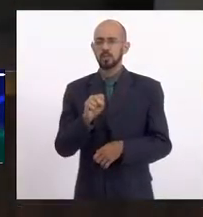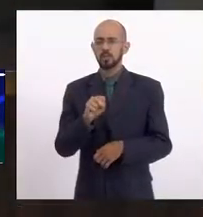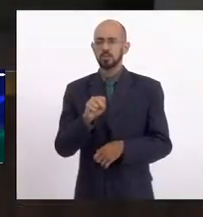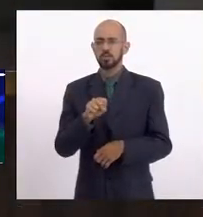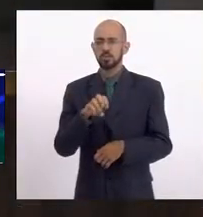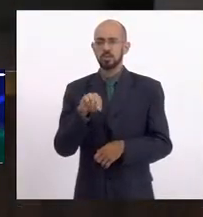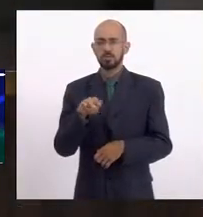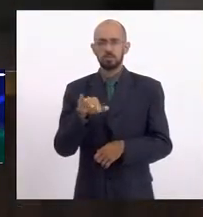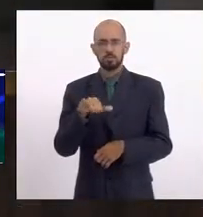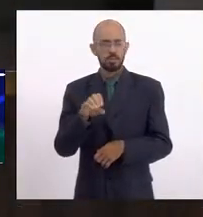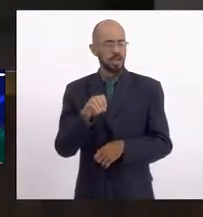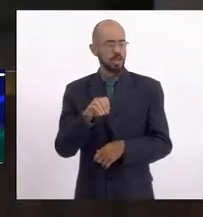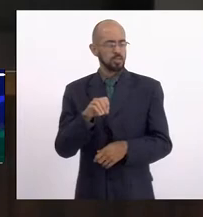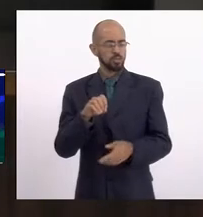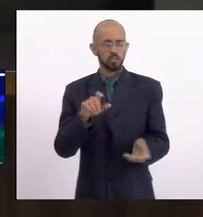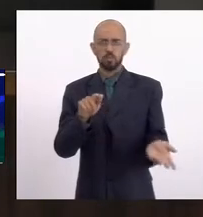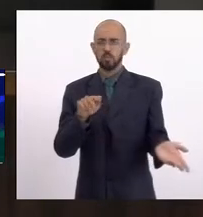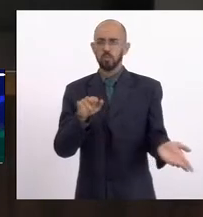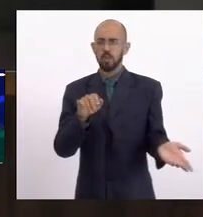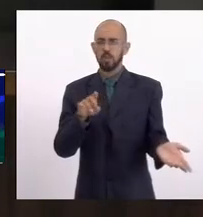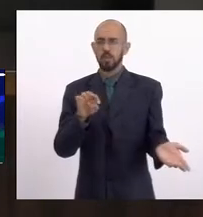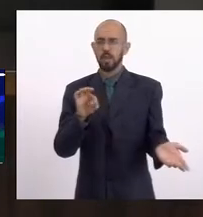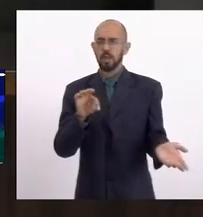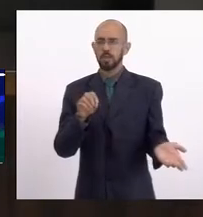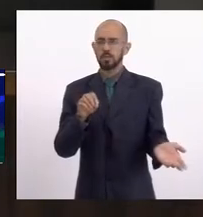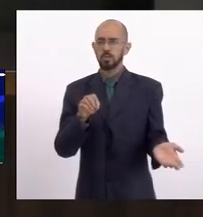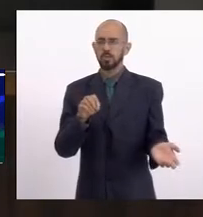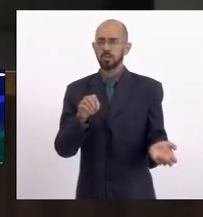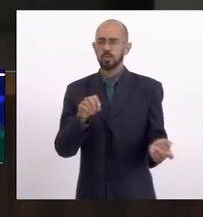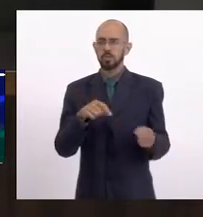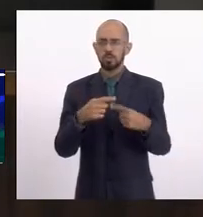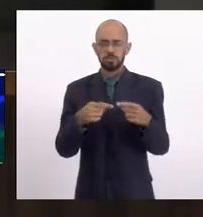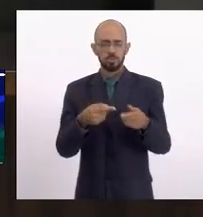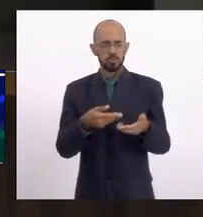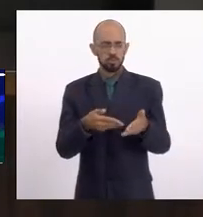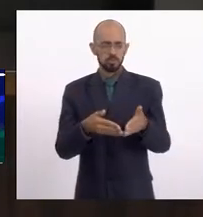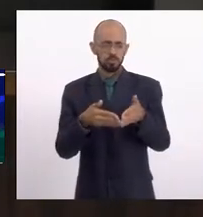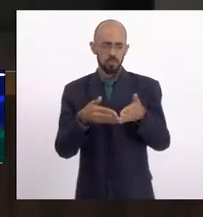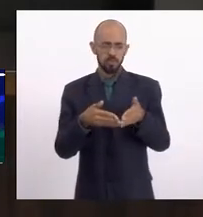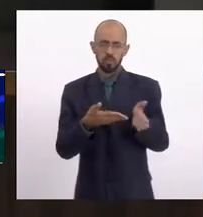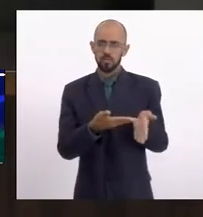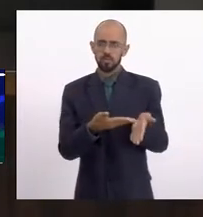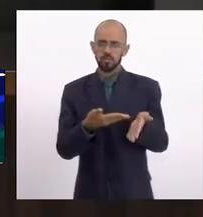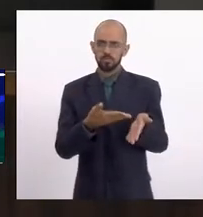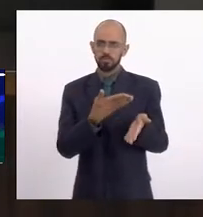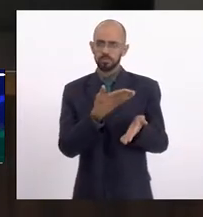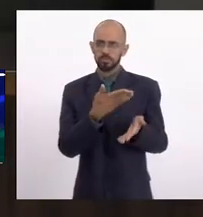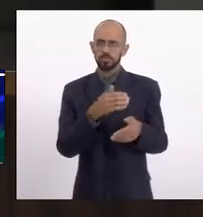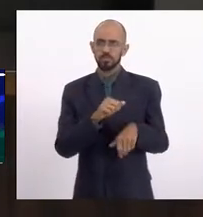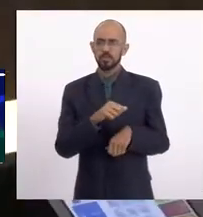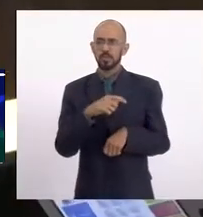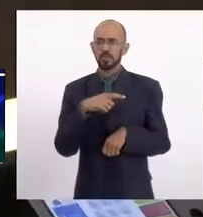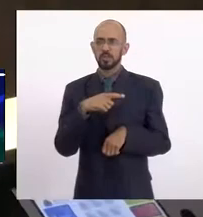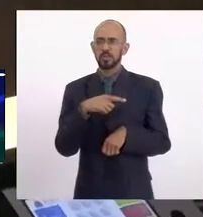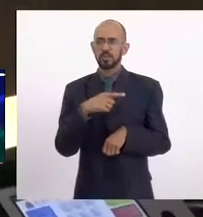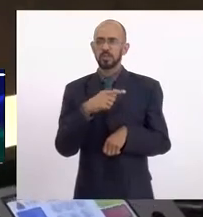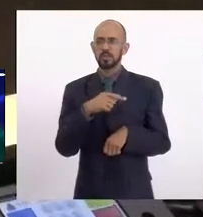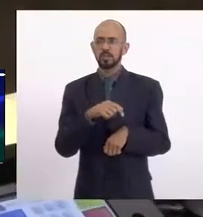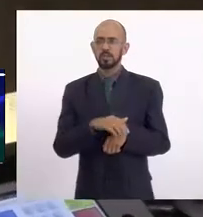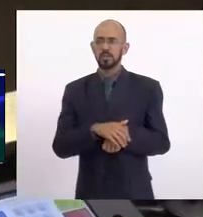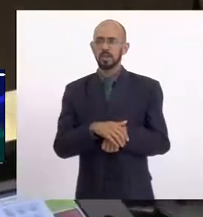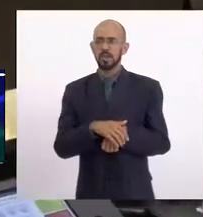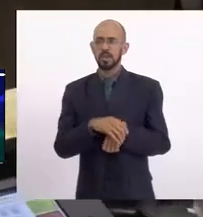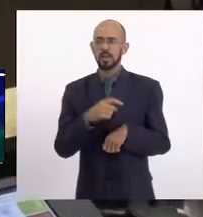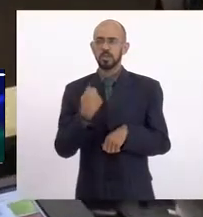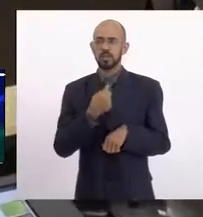depois favor manso Ah tá aqui no uma prótese ali Nossa flamenguista